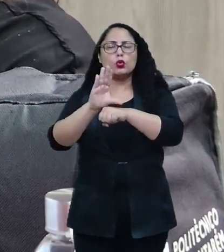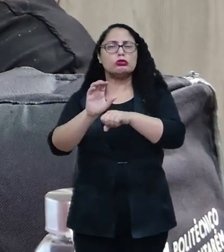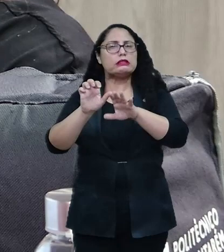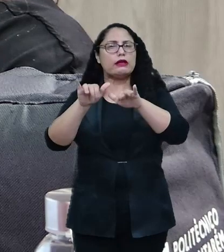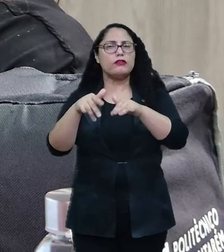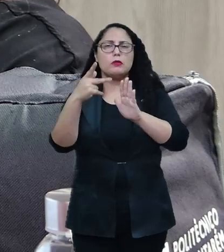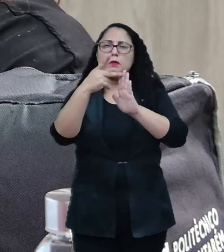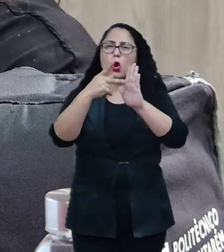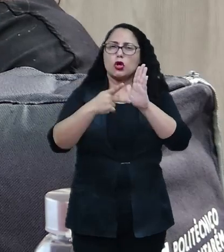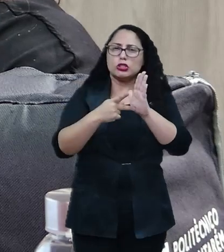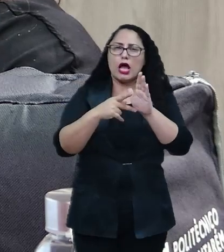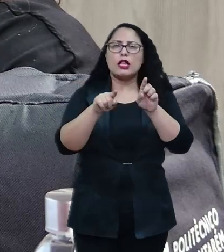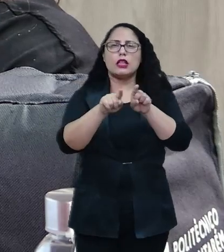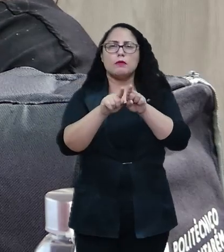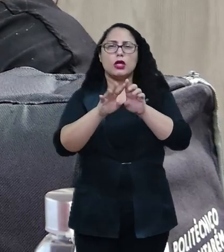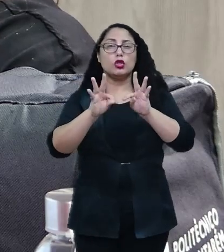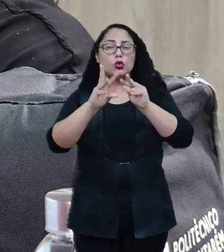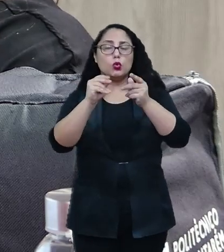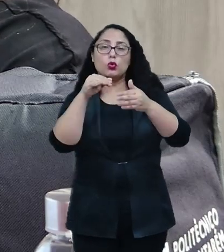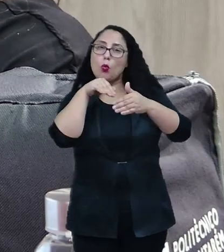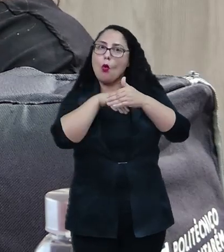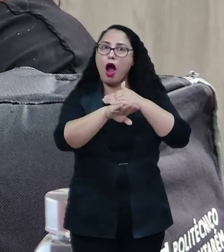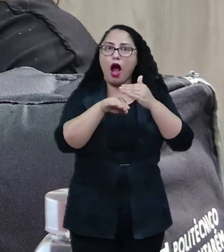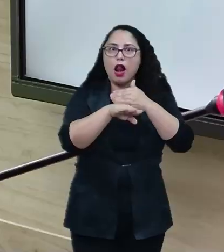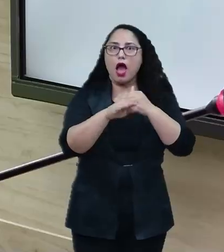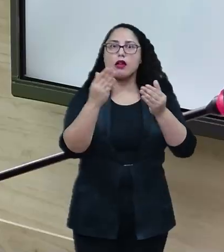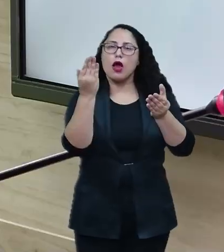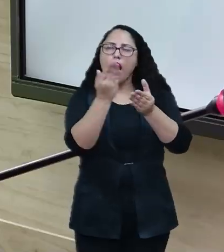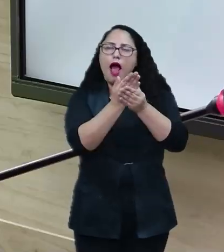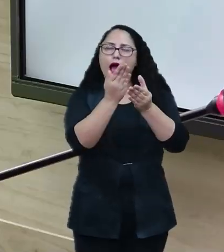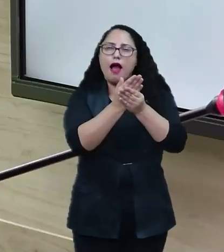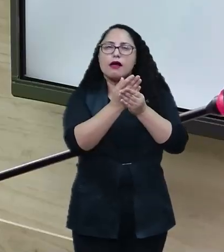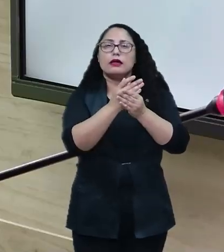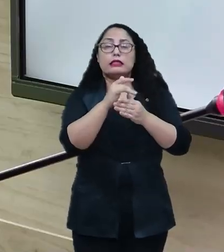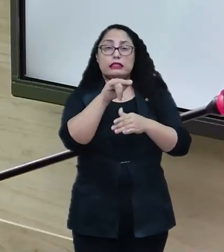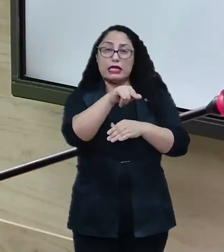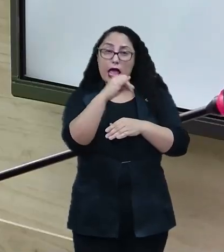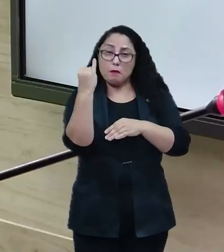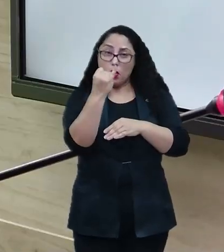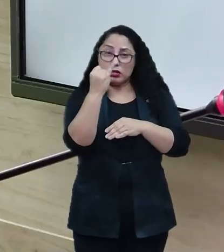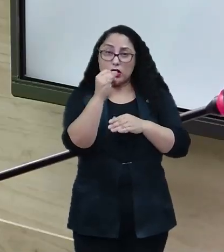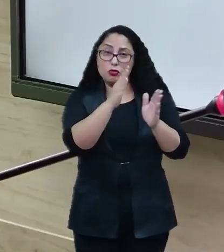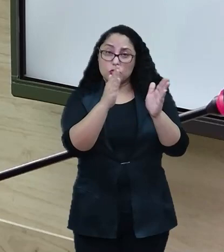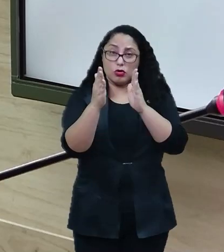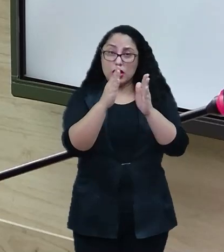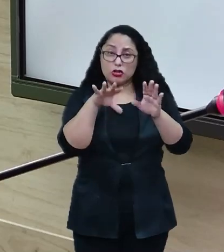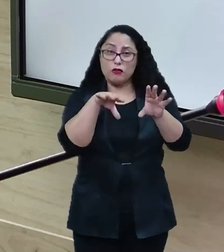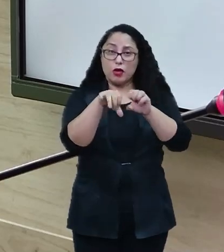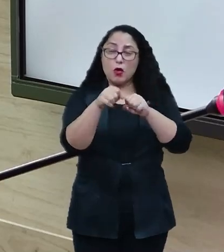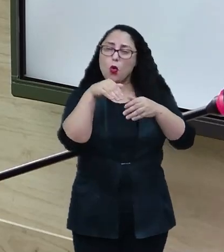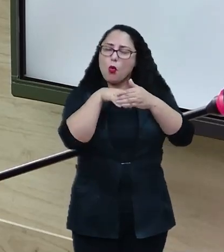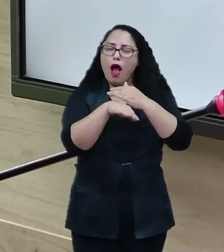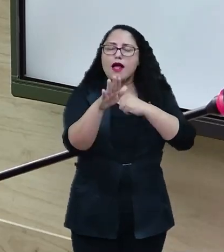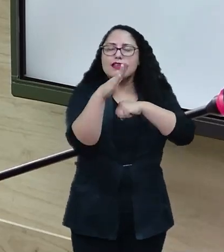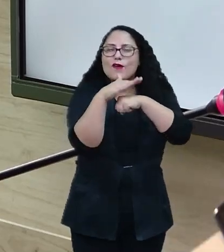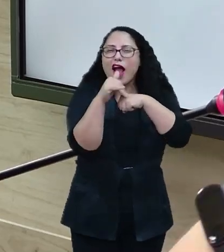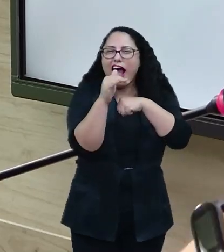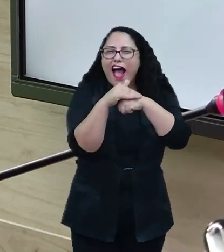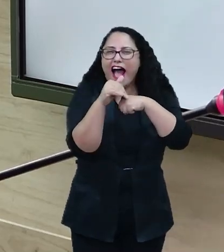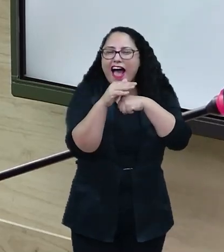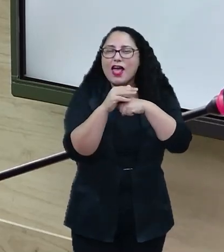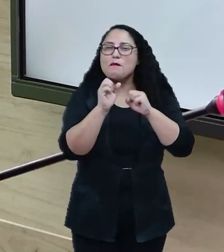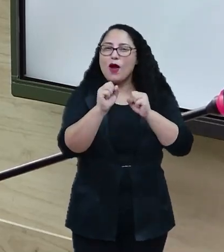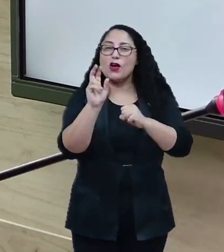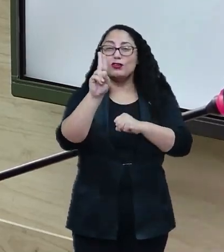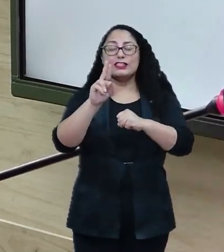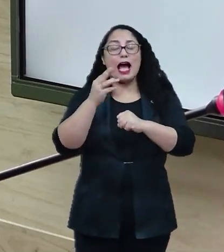enfim, projetos, né, ter tudo arquivado, né? Isso, ter tudo guardadinho. Se ele for importante para você durante a sua formação, guarde com muito carinho. Ele pode ser